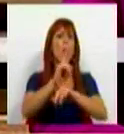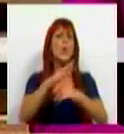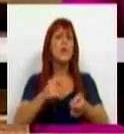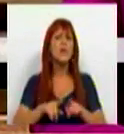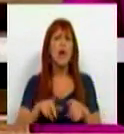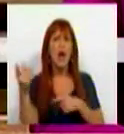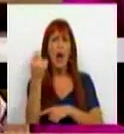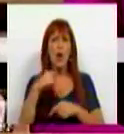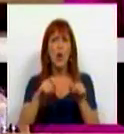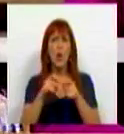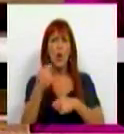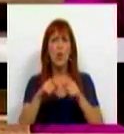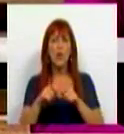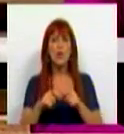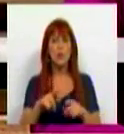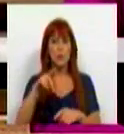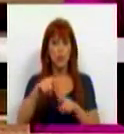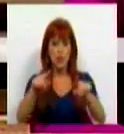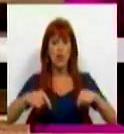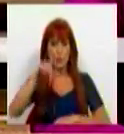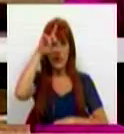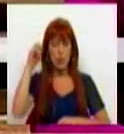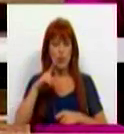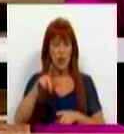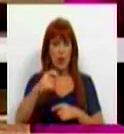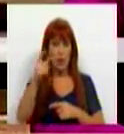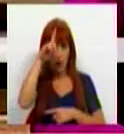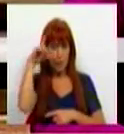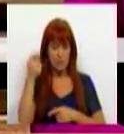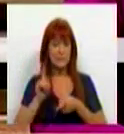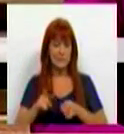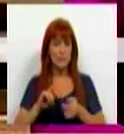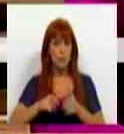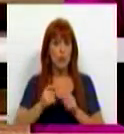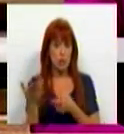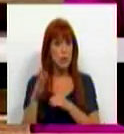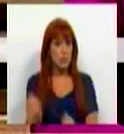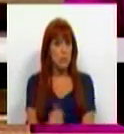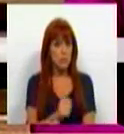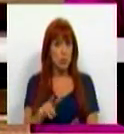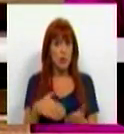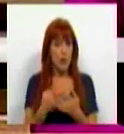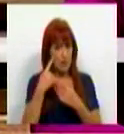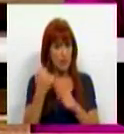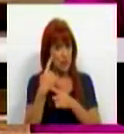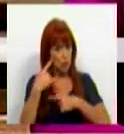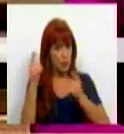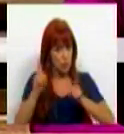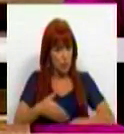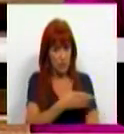as lojas e os espaços de cidadão. As lojas de cidadão foram e são um projeto exemplar de serviço público, que